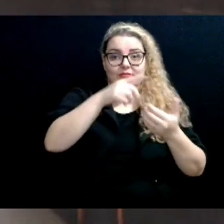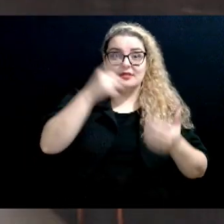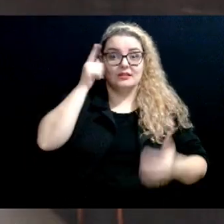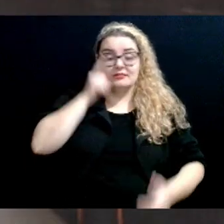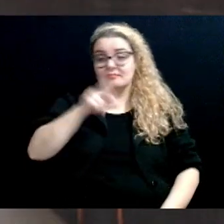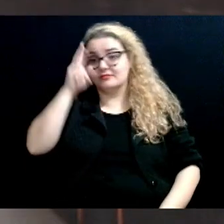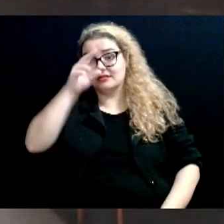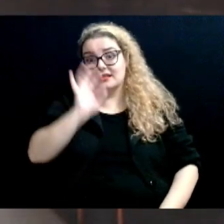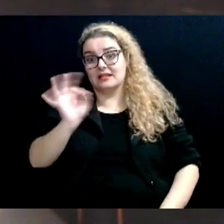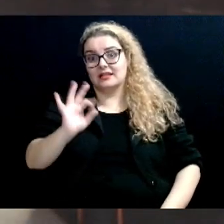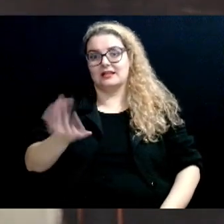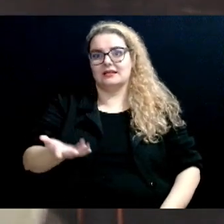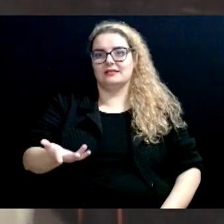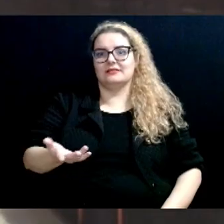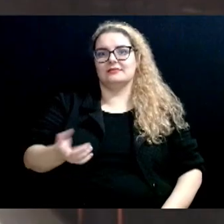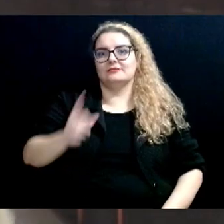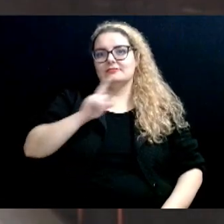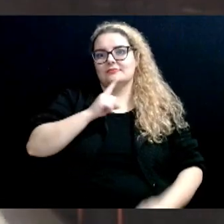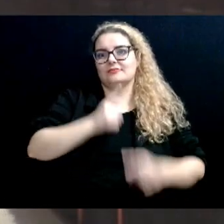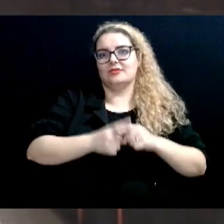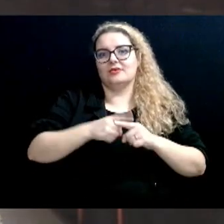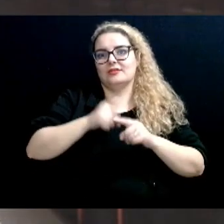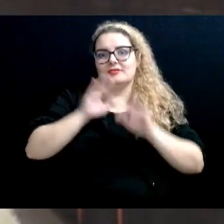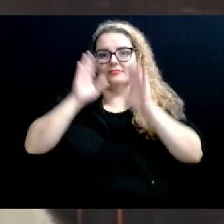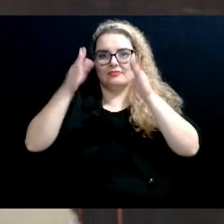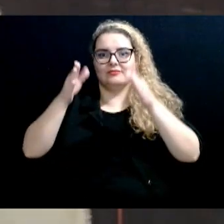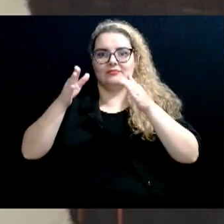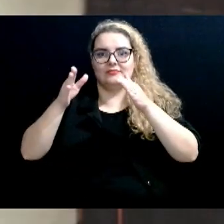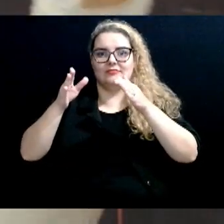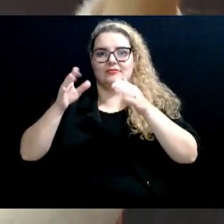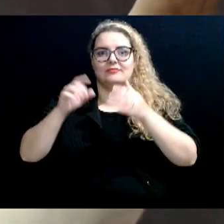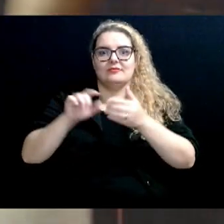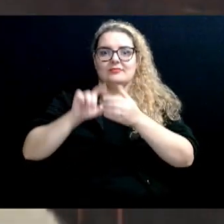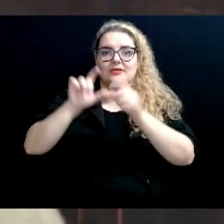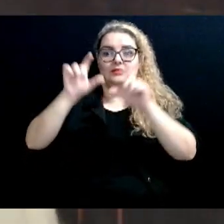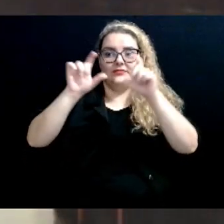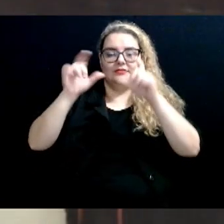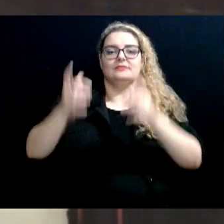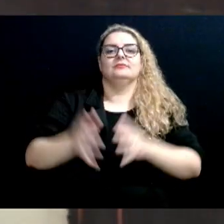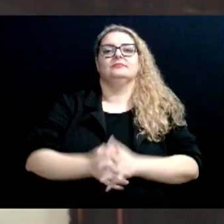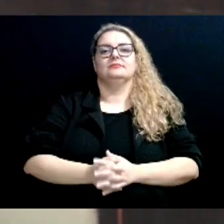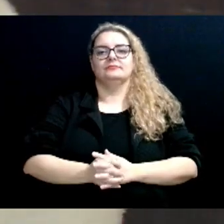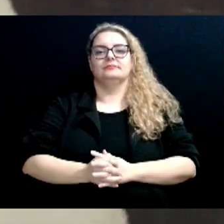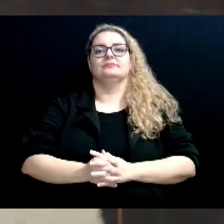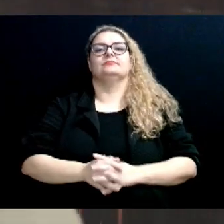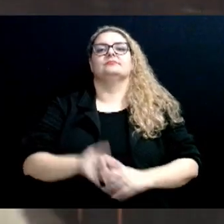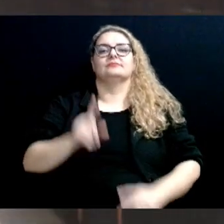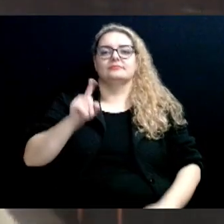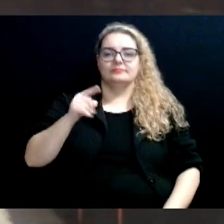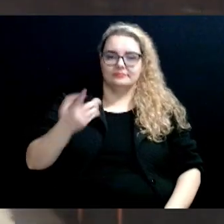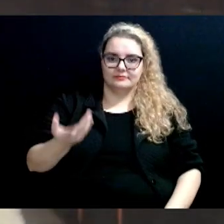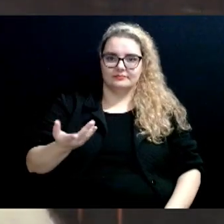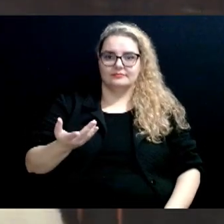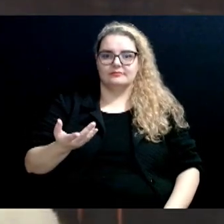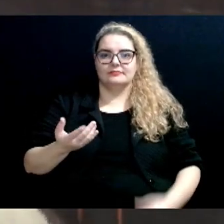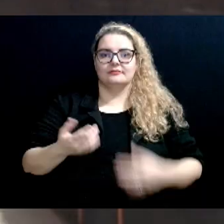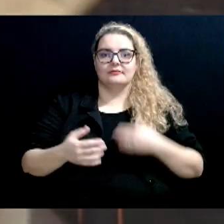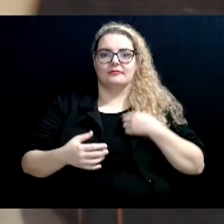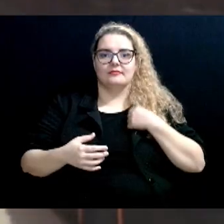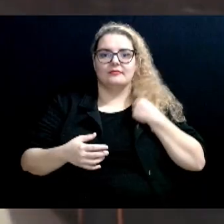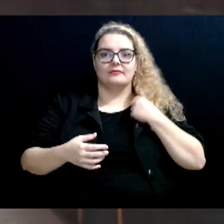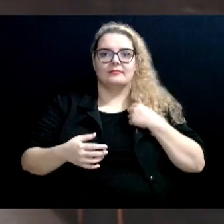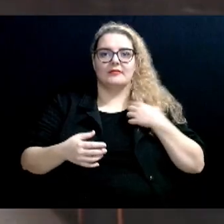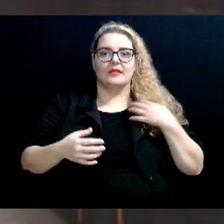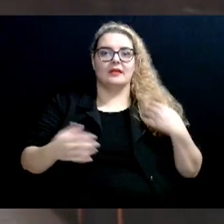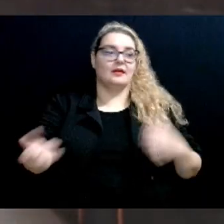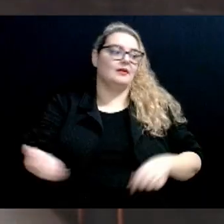você não estava focado no show, você estava focado em ver a tela. Então aí, falar, deu branco, eu fiquei tão emocionado que